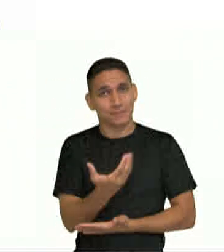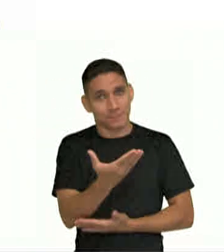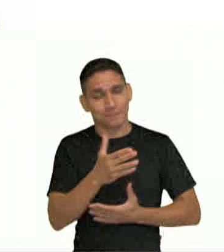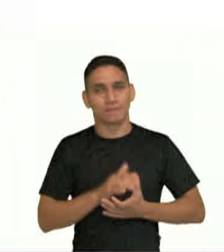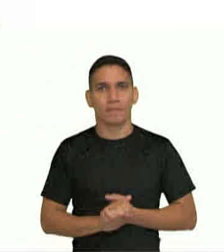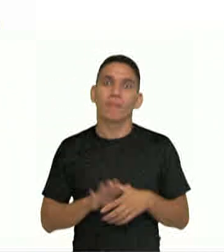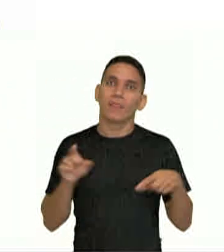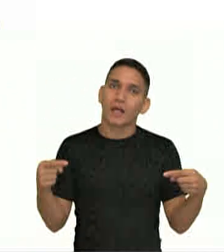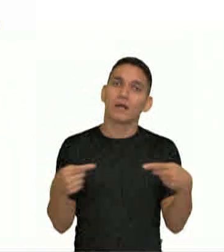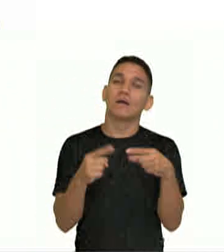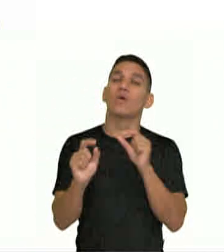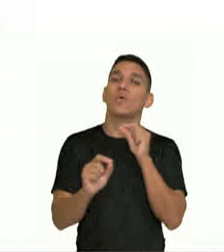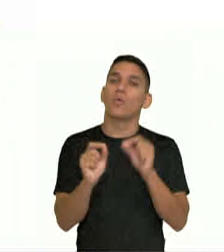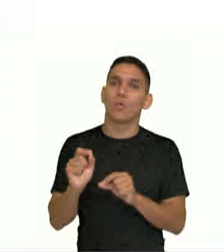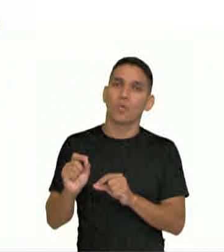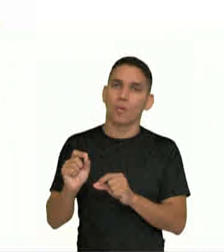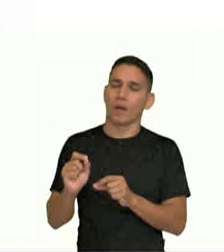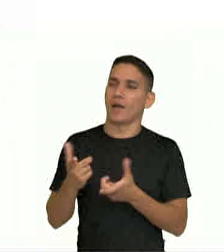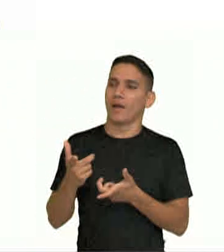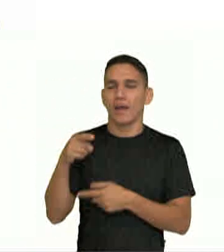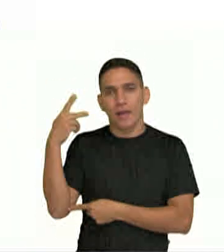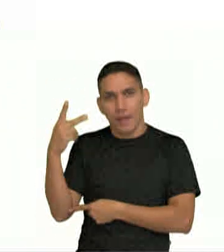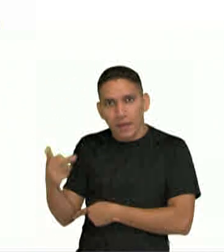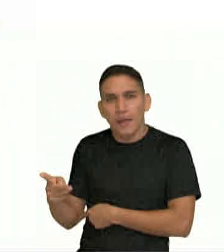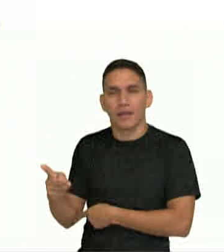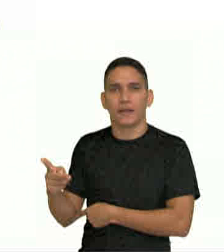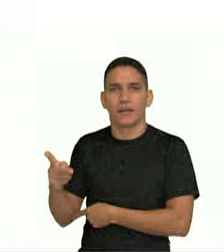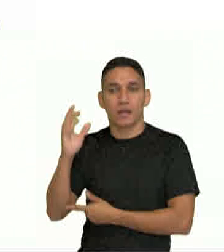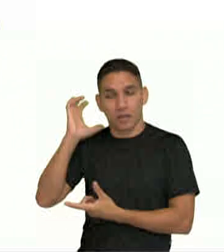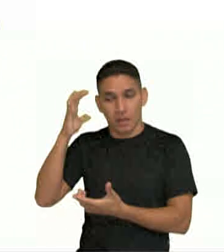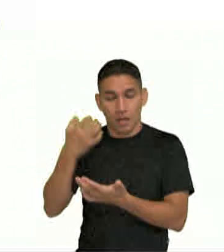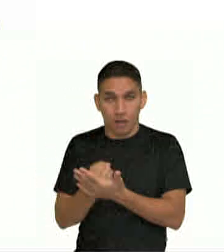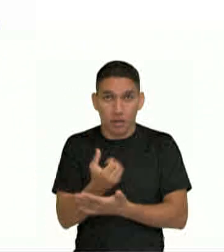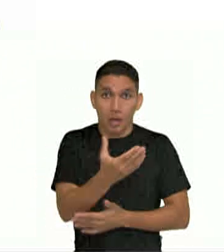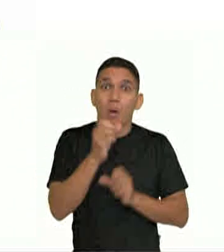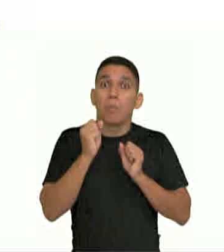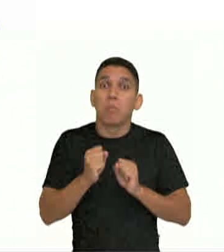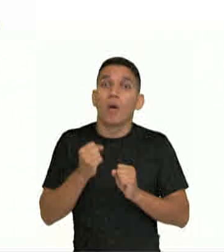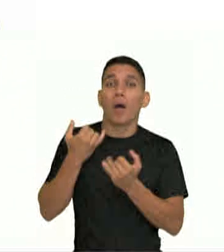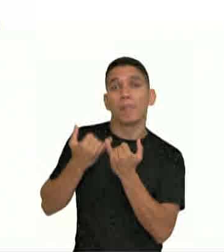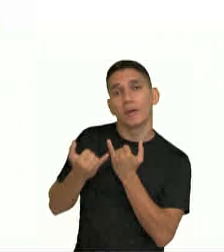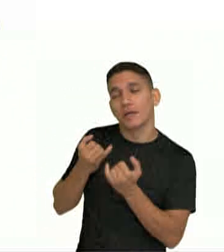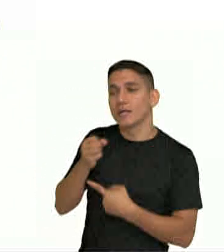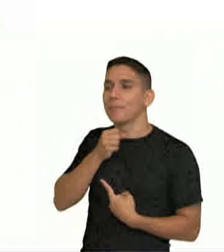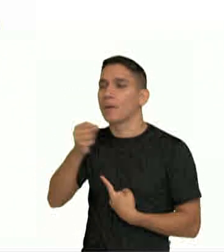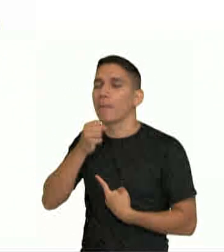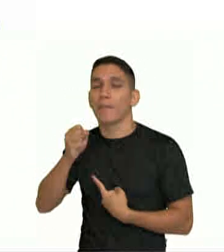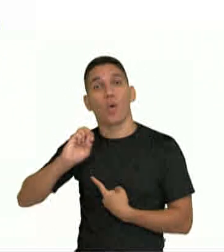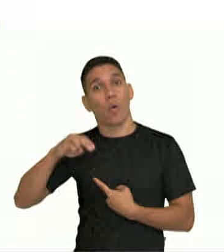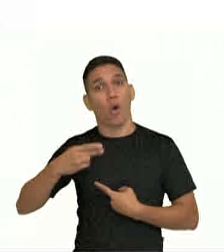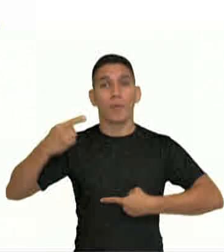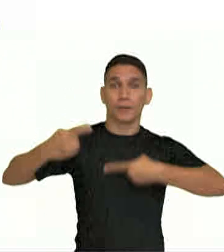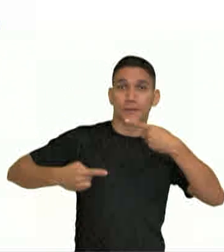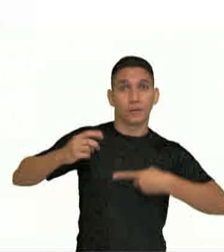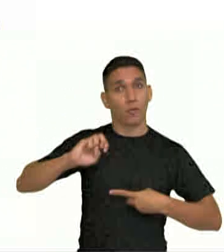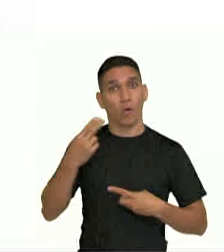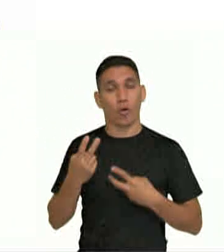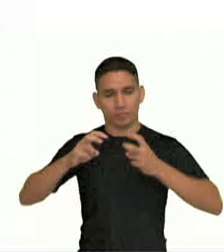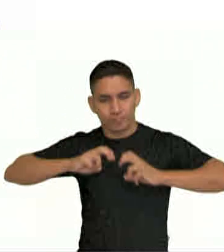caso, os podcasts podem seguir o formato de entrevista, debate ou mesa